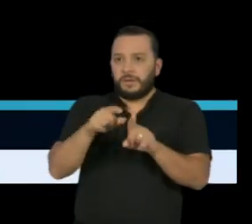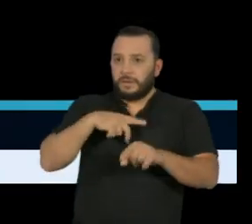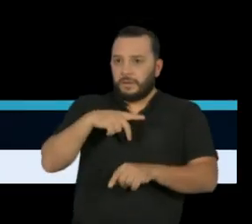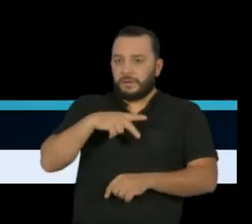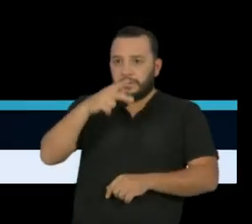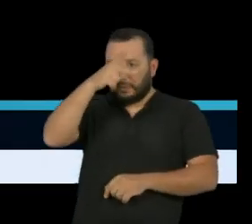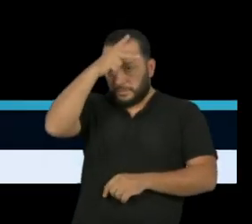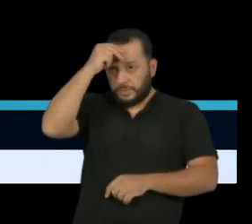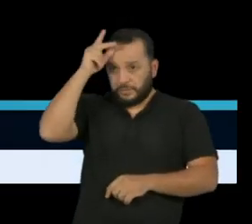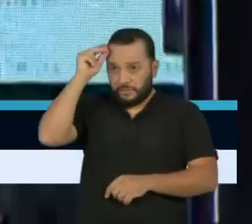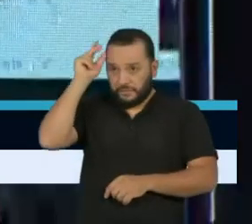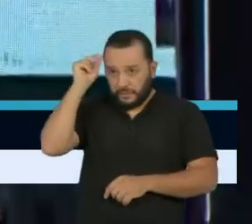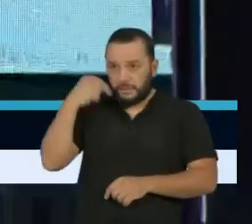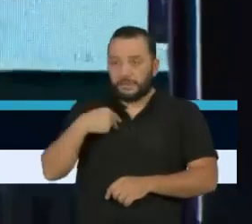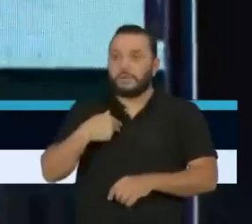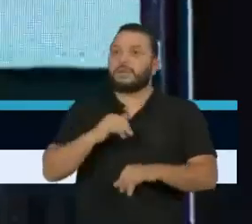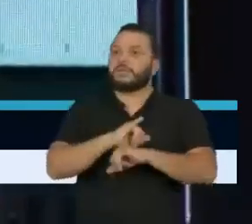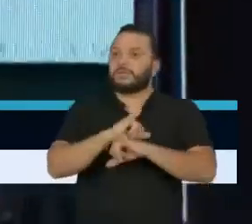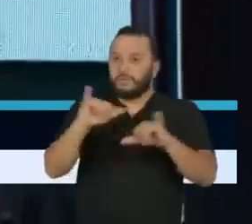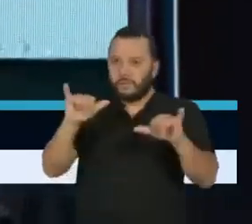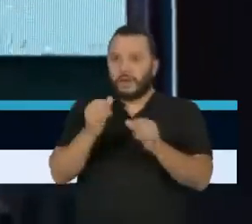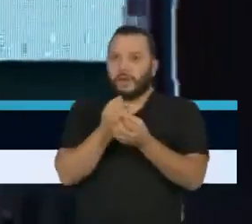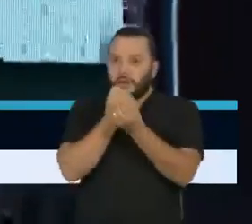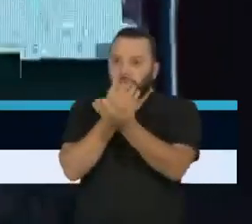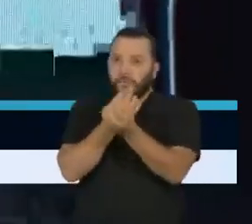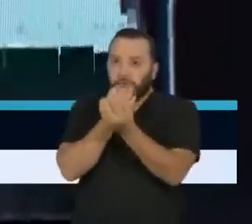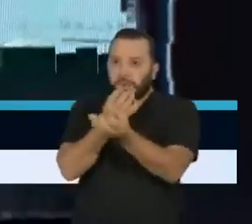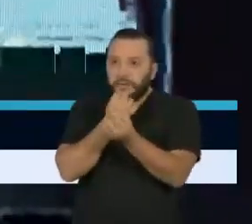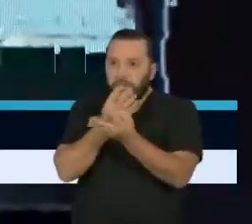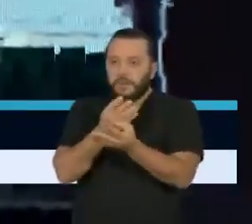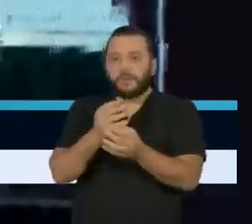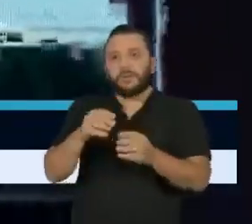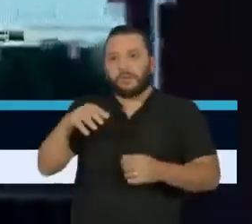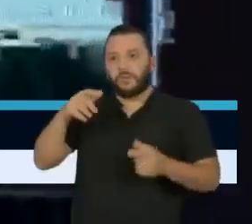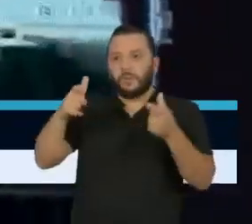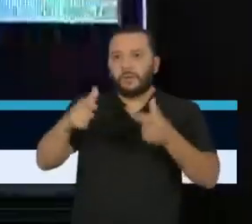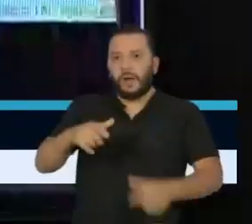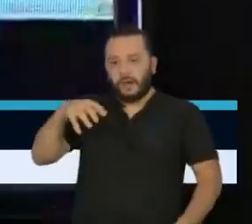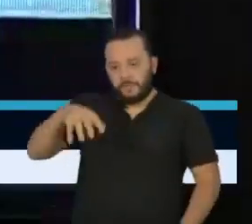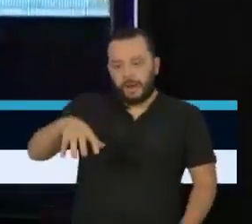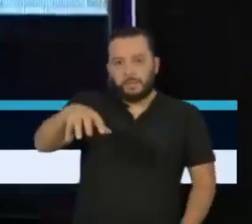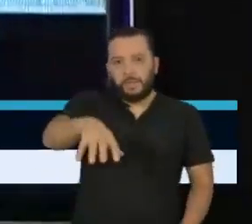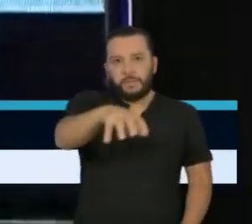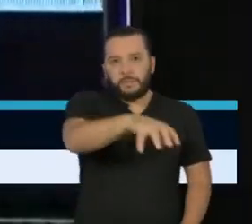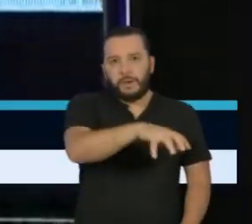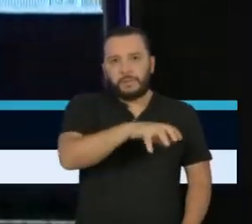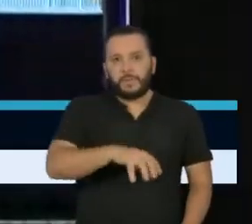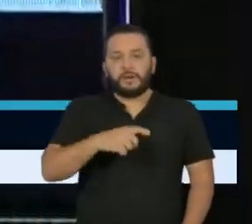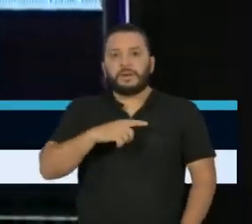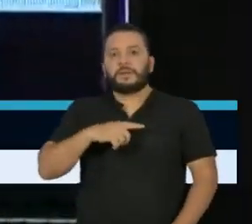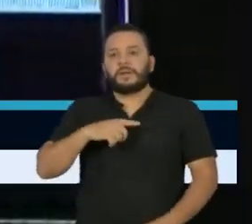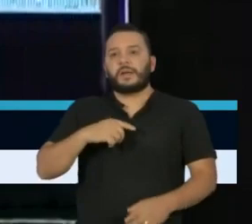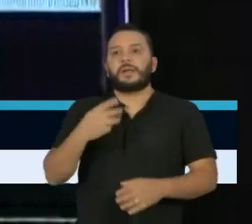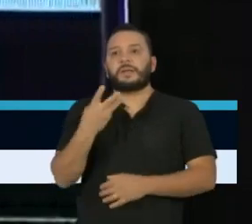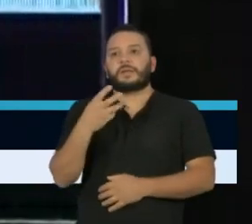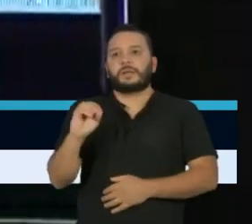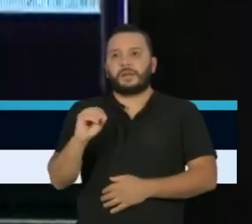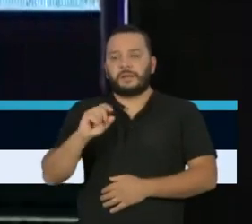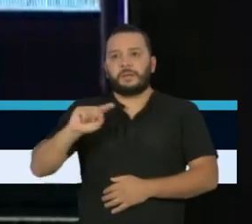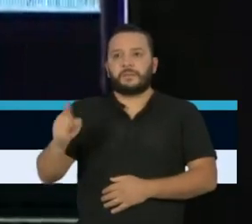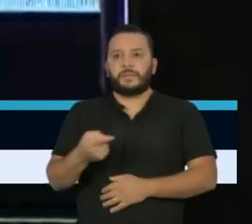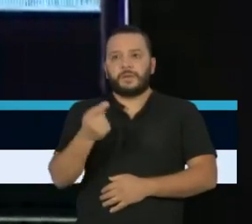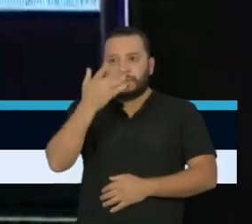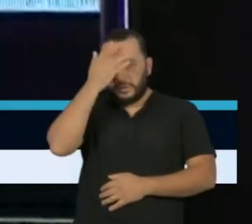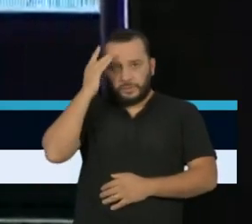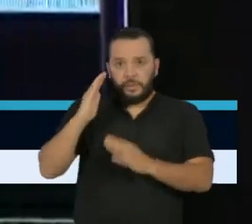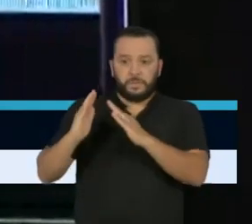tivemos para divulgar a informação por município, para todos os municípios acima de 30 mil habitantes.